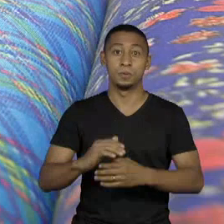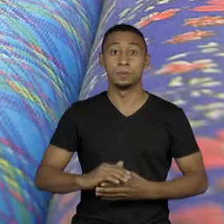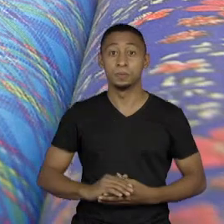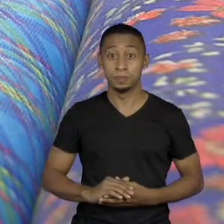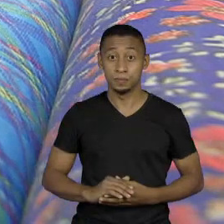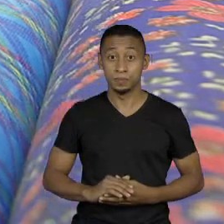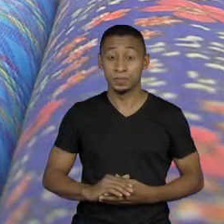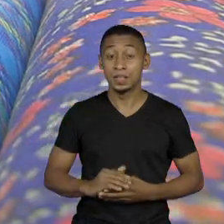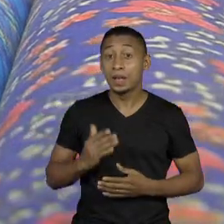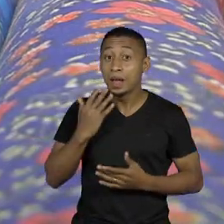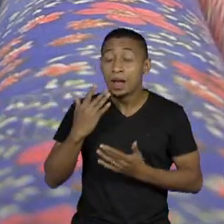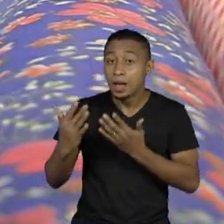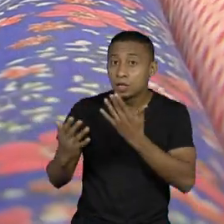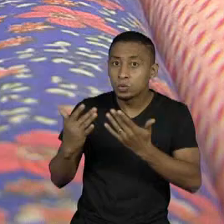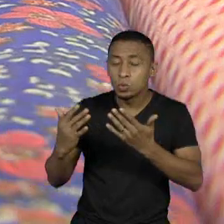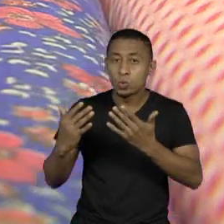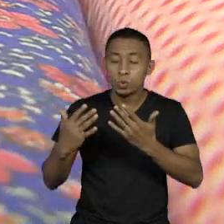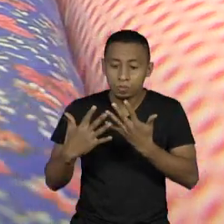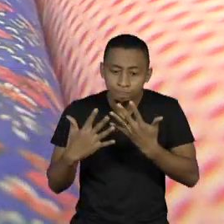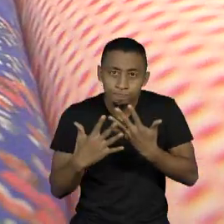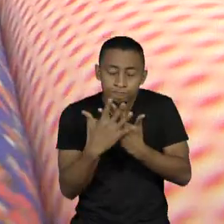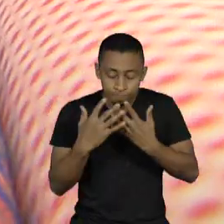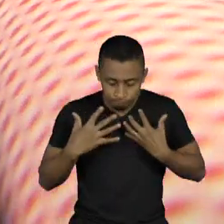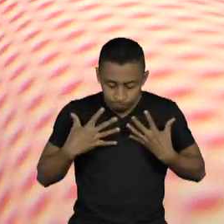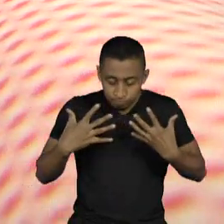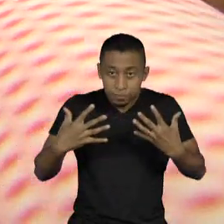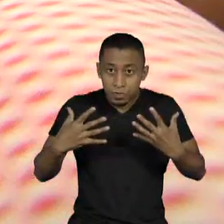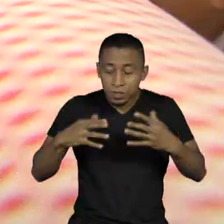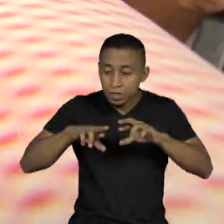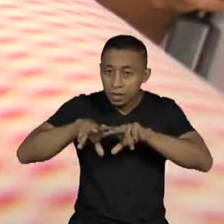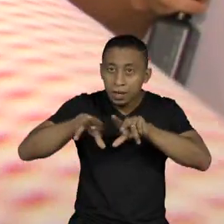As cores, estampas, texturas são